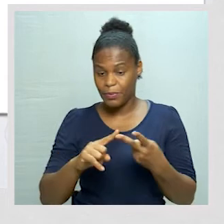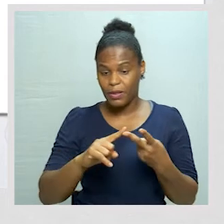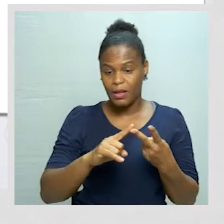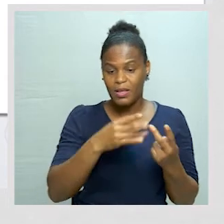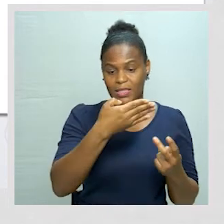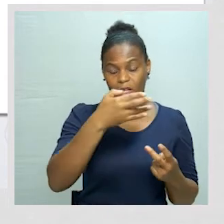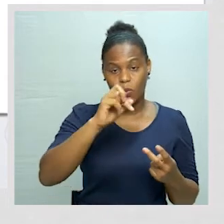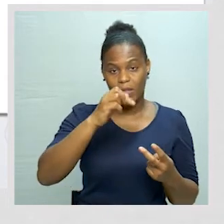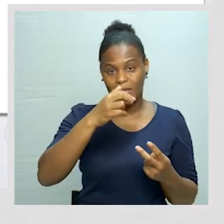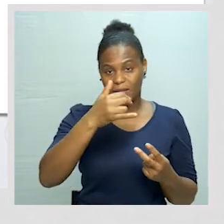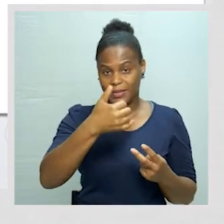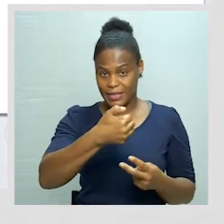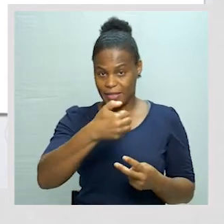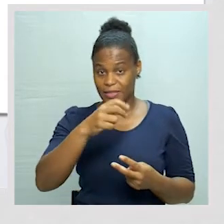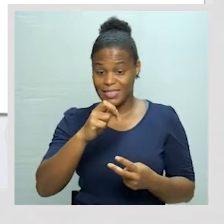para